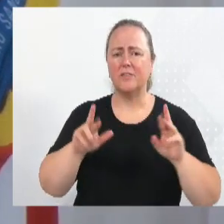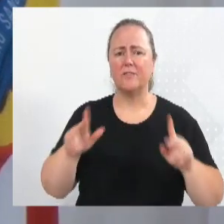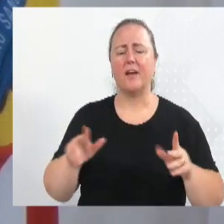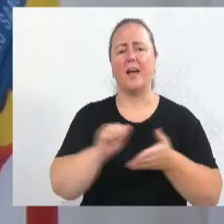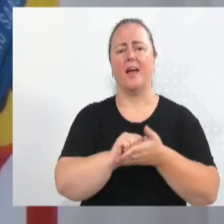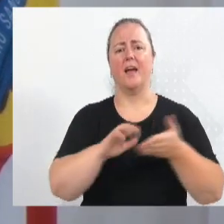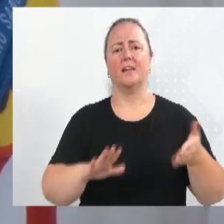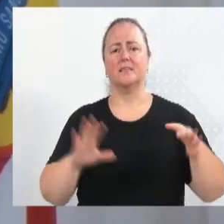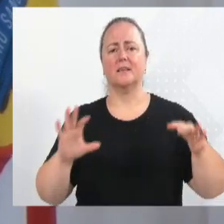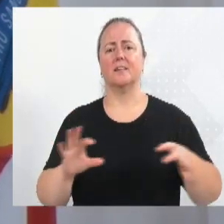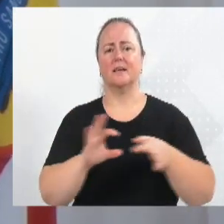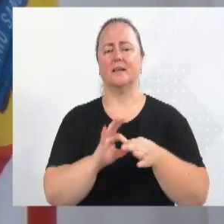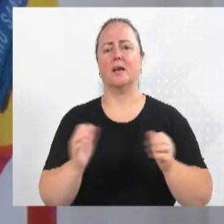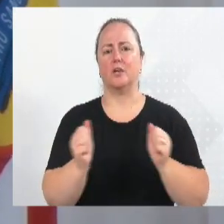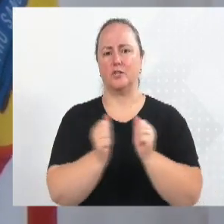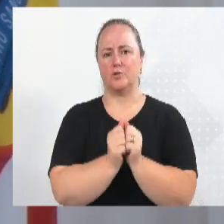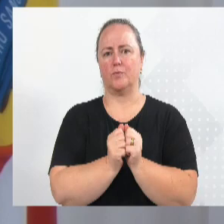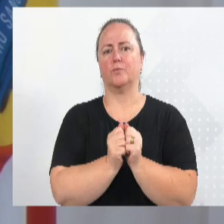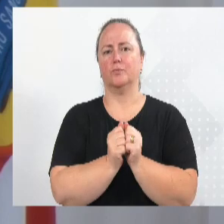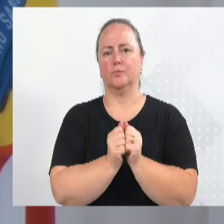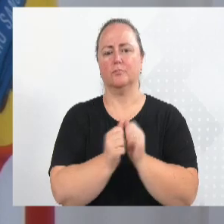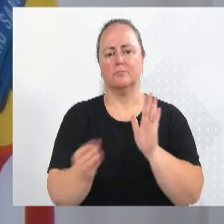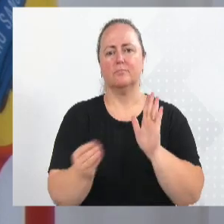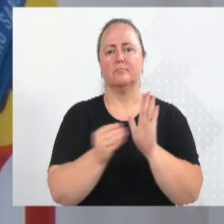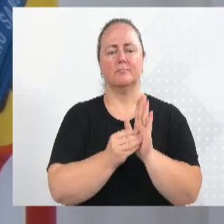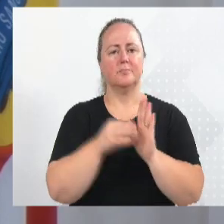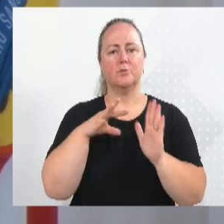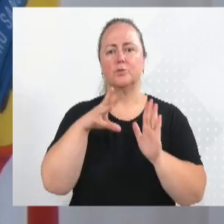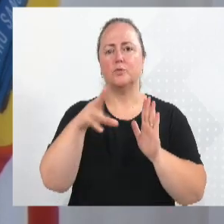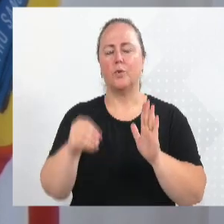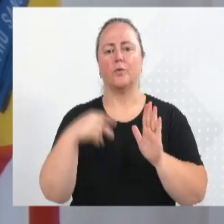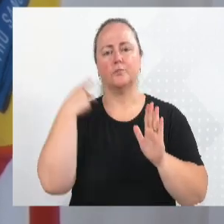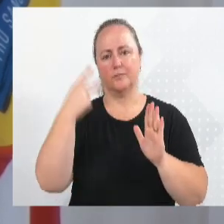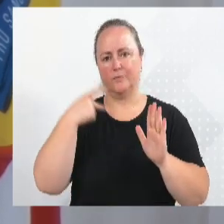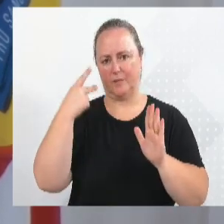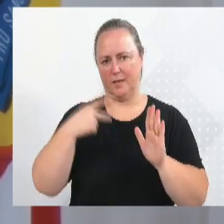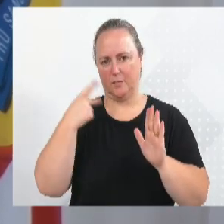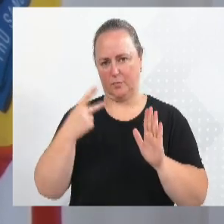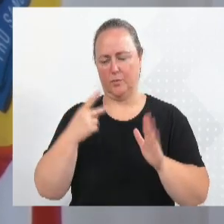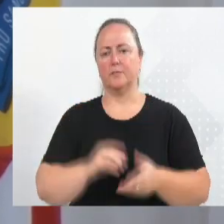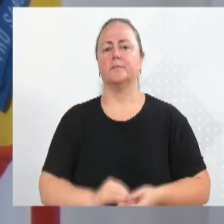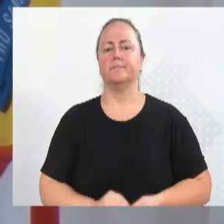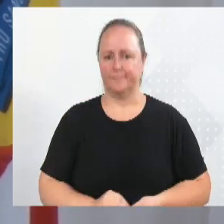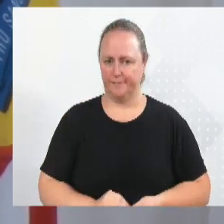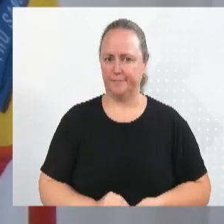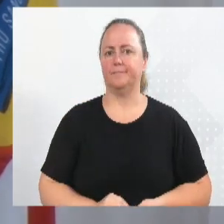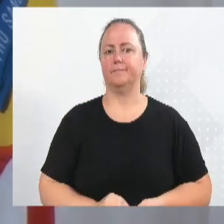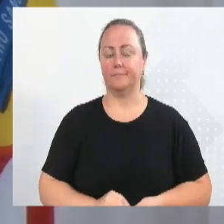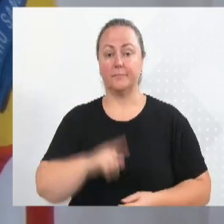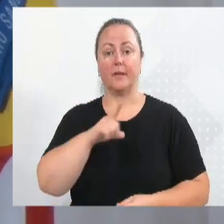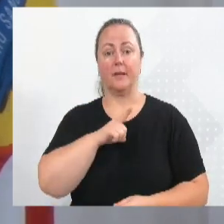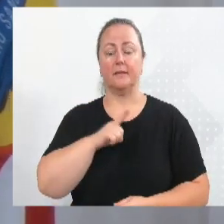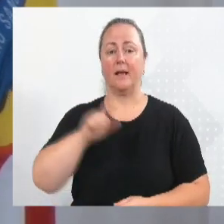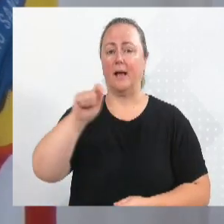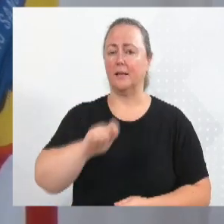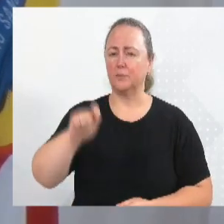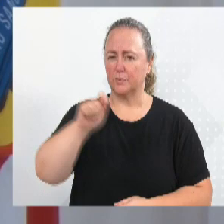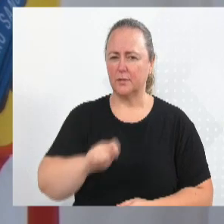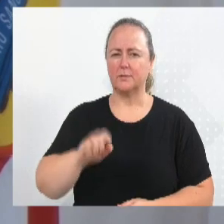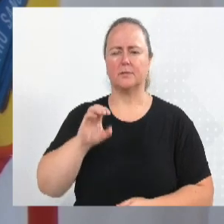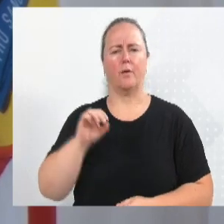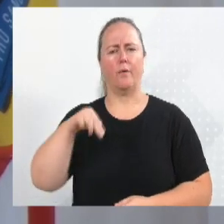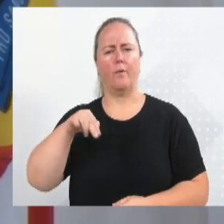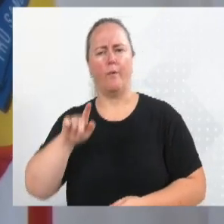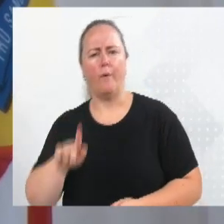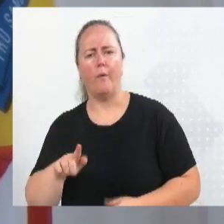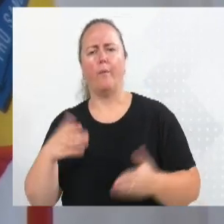serão contempladas, que foram indicadas por todos os vereadores desta casa. Desde a Associação de Moradores até ONGs,